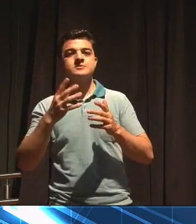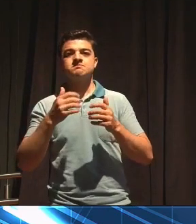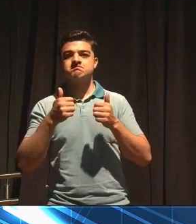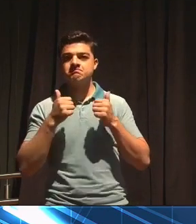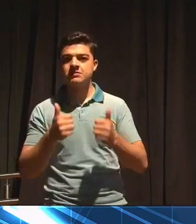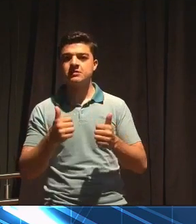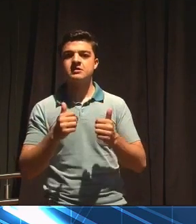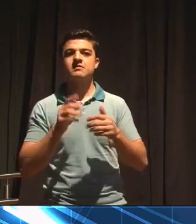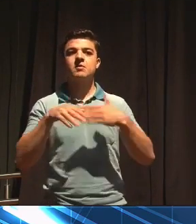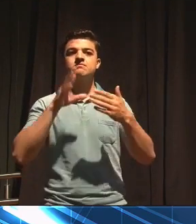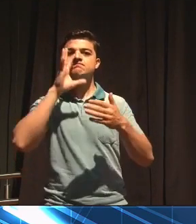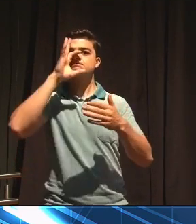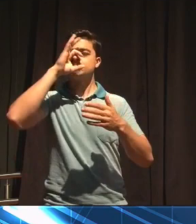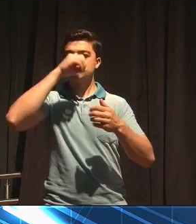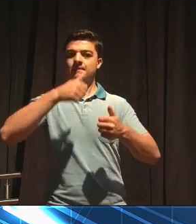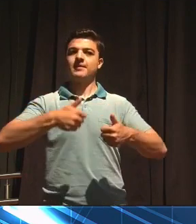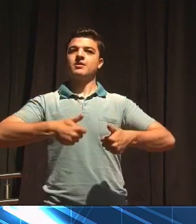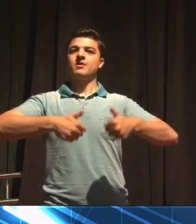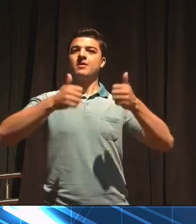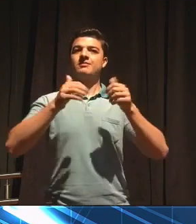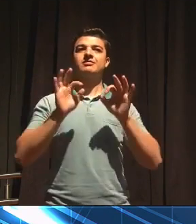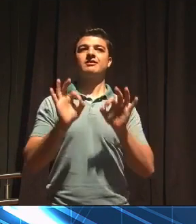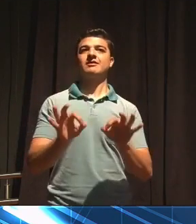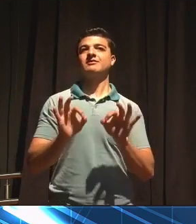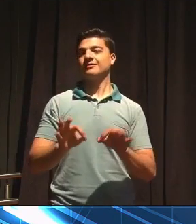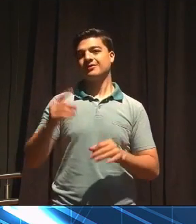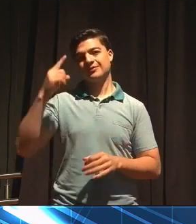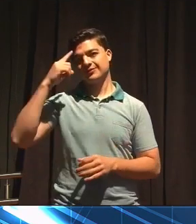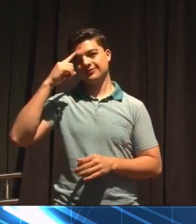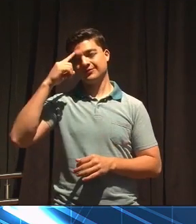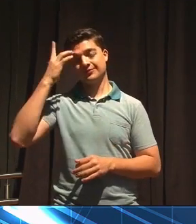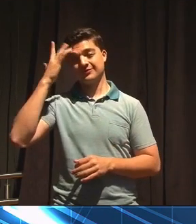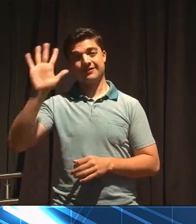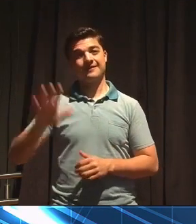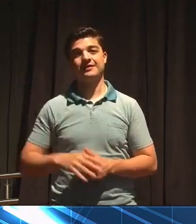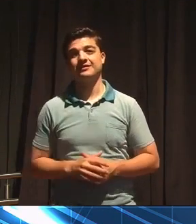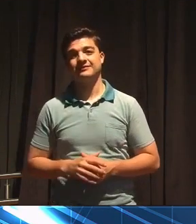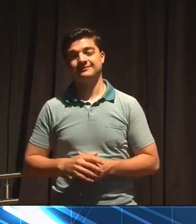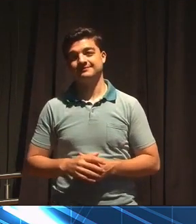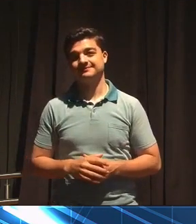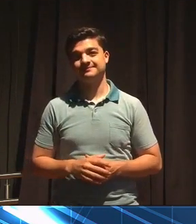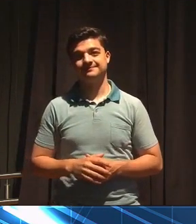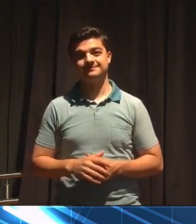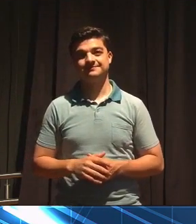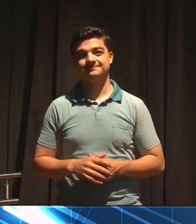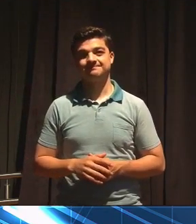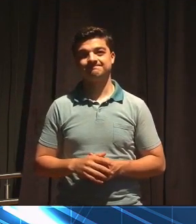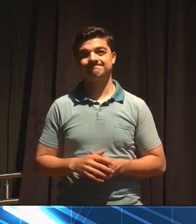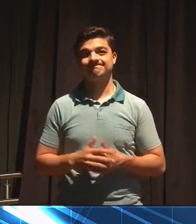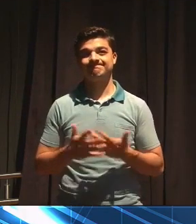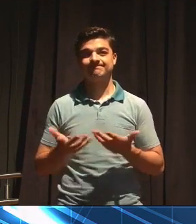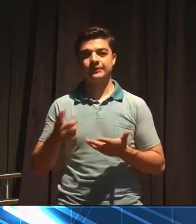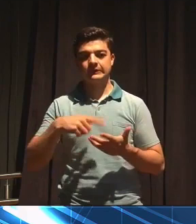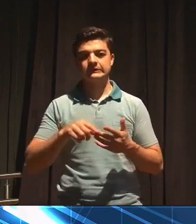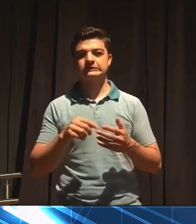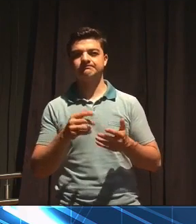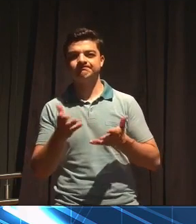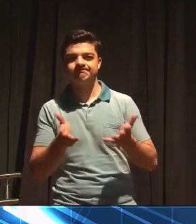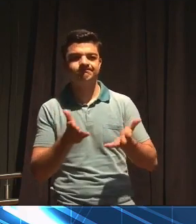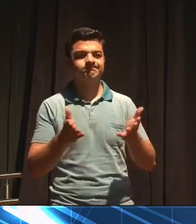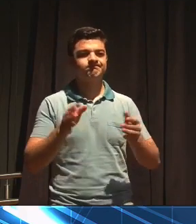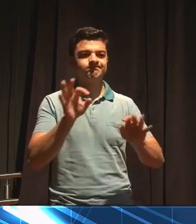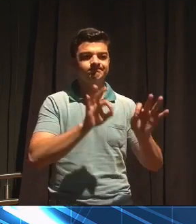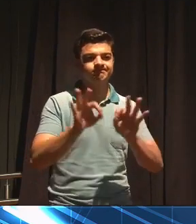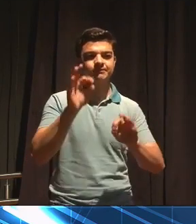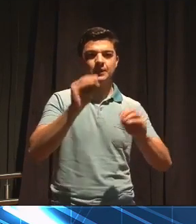fato, apoiando em infraestrutura, em recursos, isso não resolveria nada. A gente não ia resolver a questão de